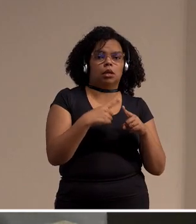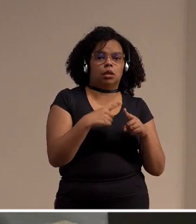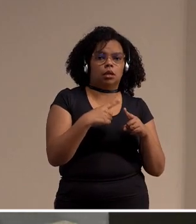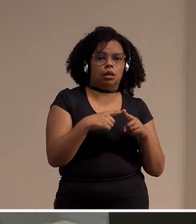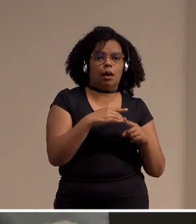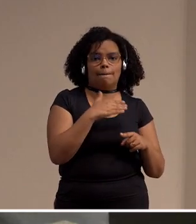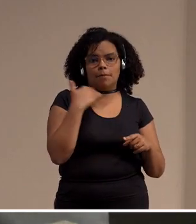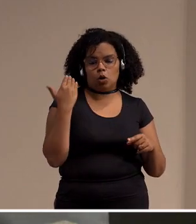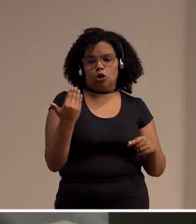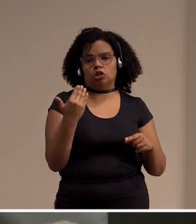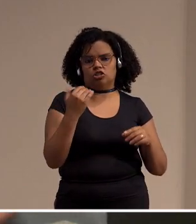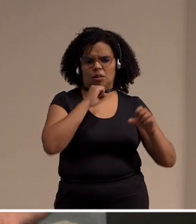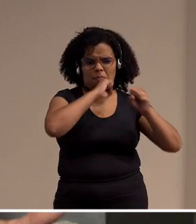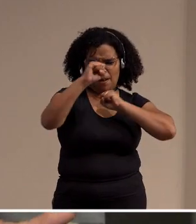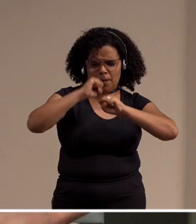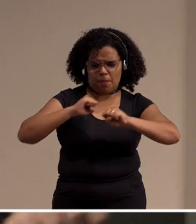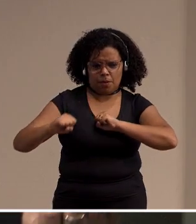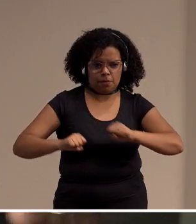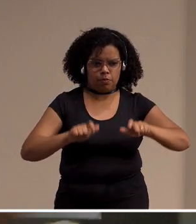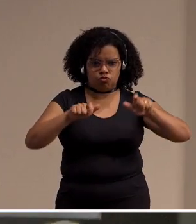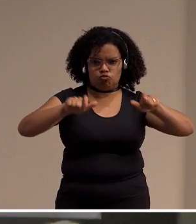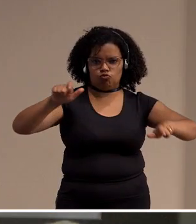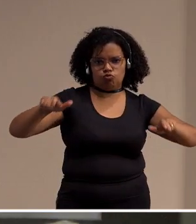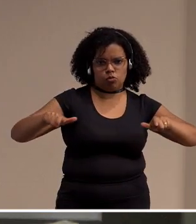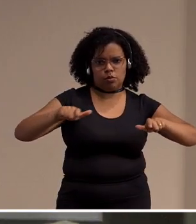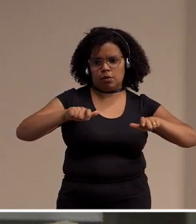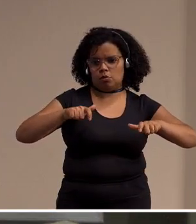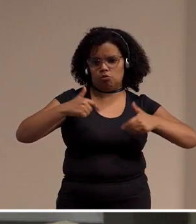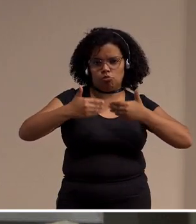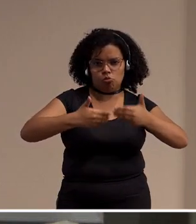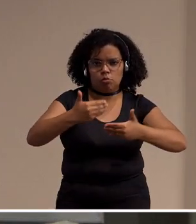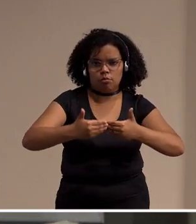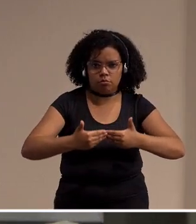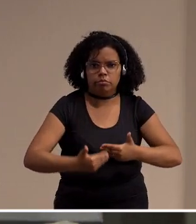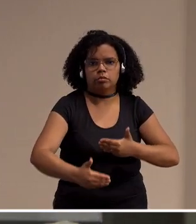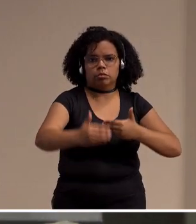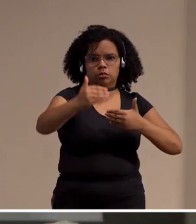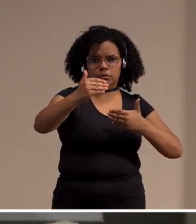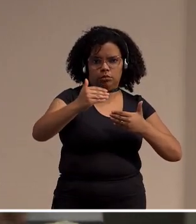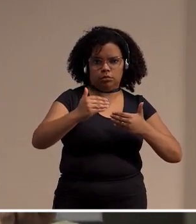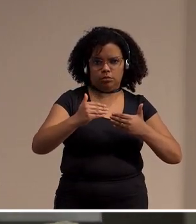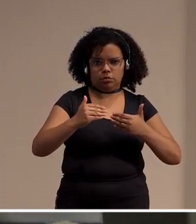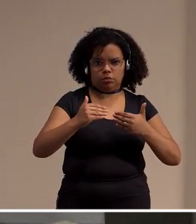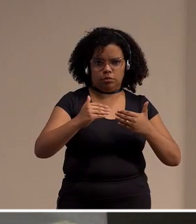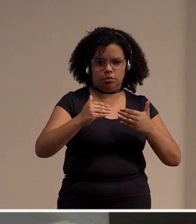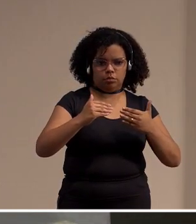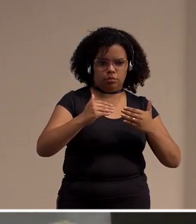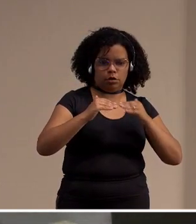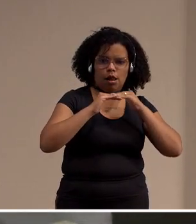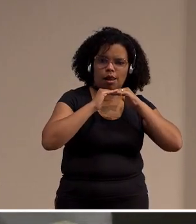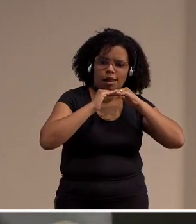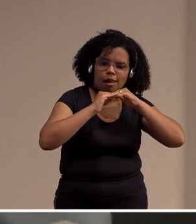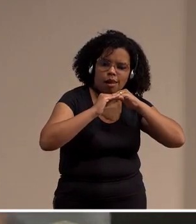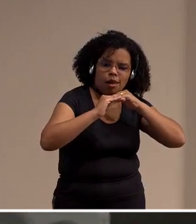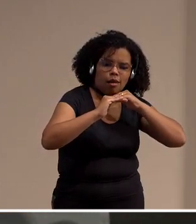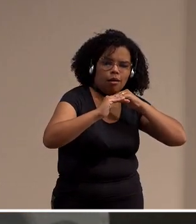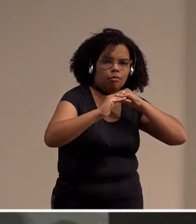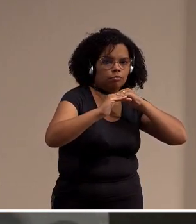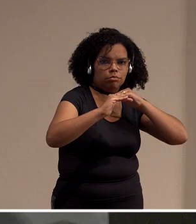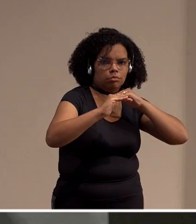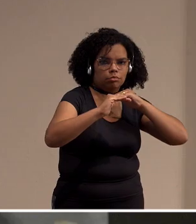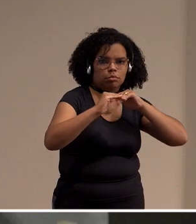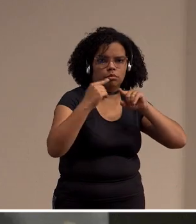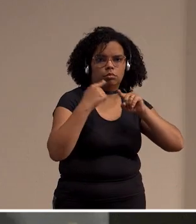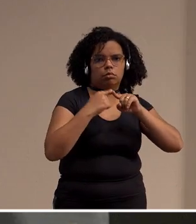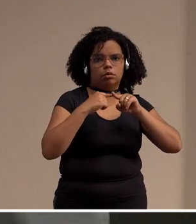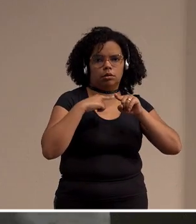morte, a chacina, ela não tem uma evolução sincrônica, ela é diacrônica, porque, ao mesmo tempo